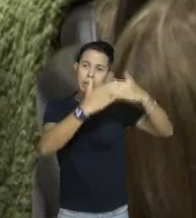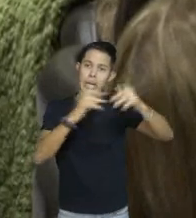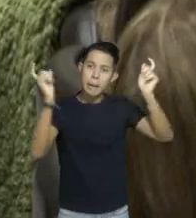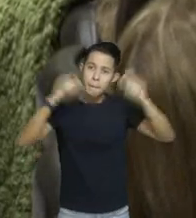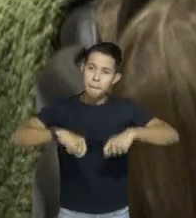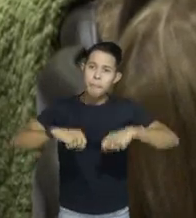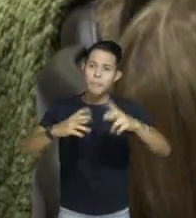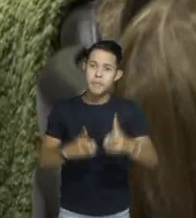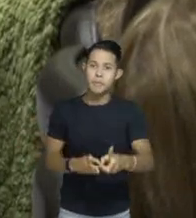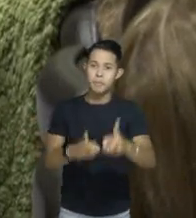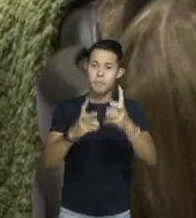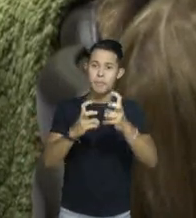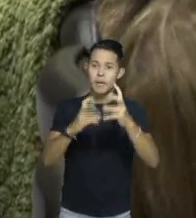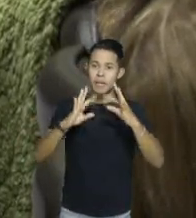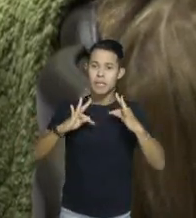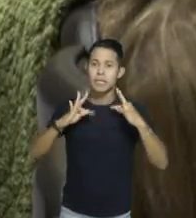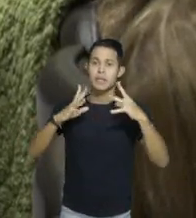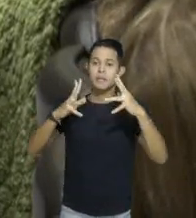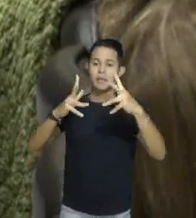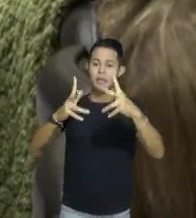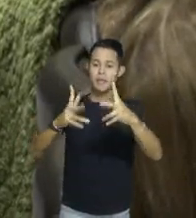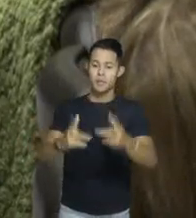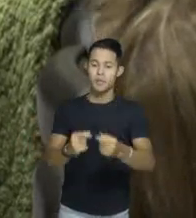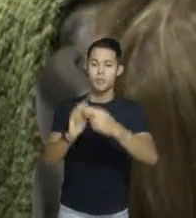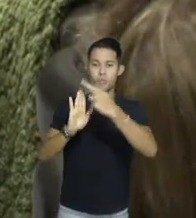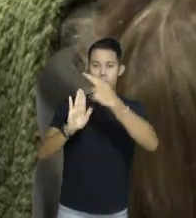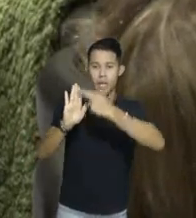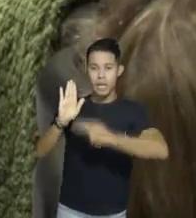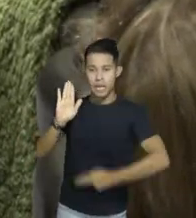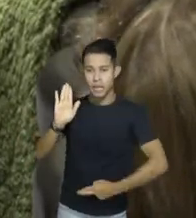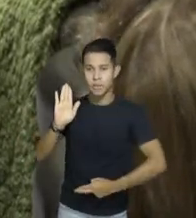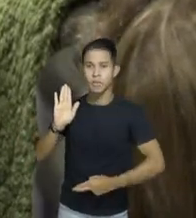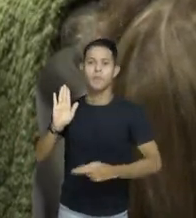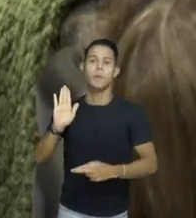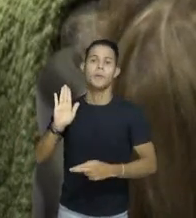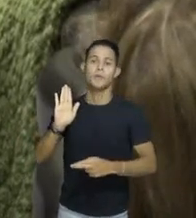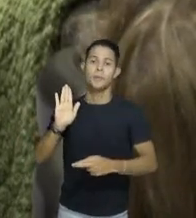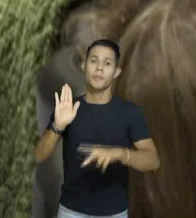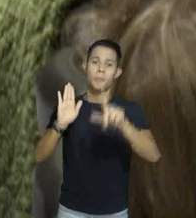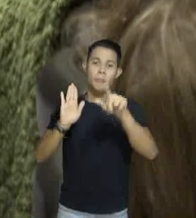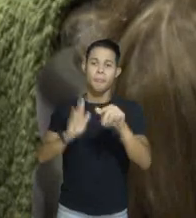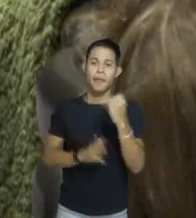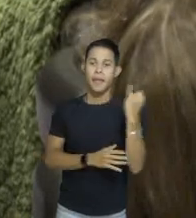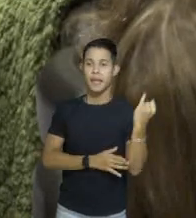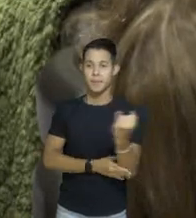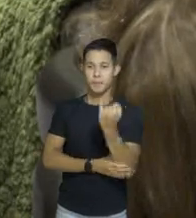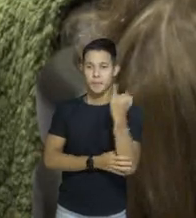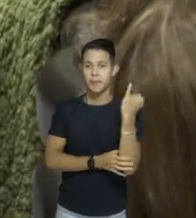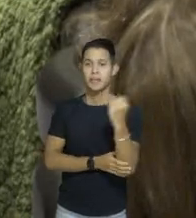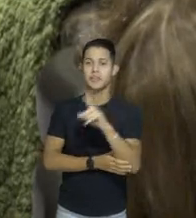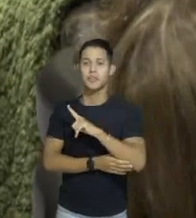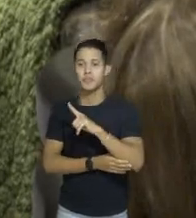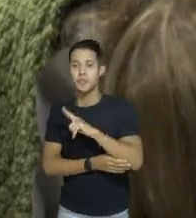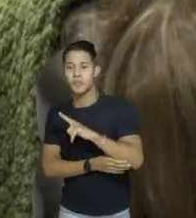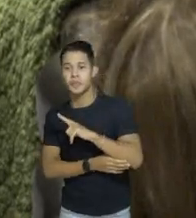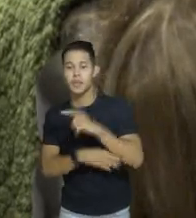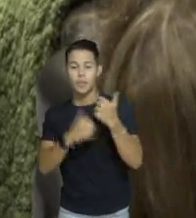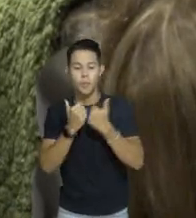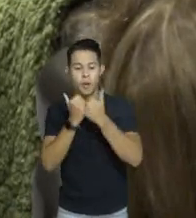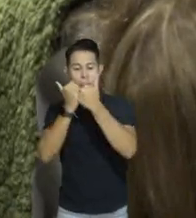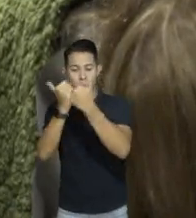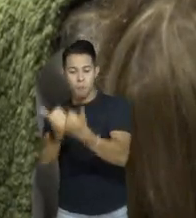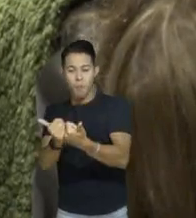para esmiuçar no relatório. E isso seria importante a gente ter, pelo menos, um apoio, um suporte no sentido